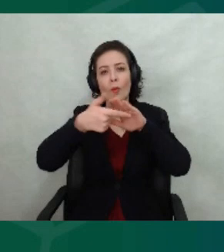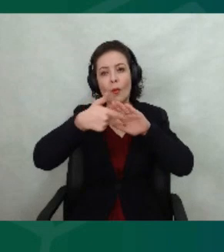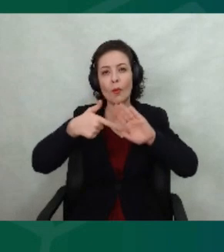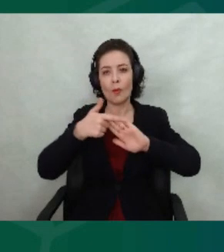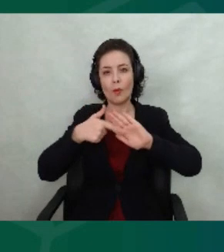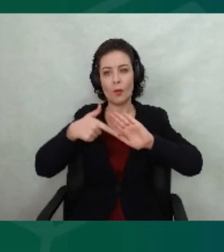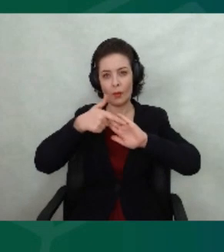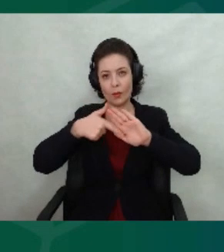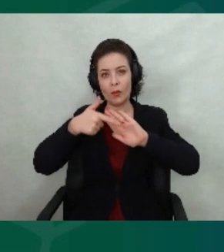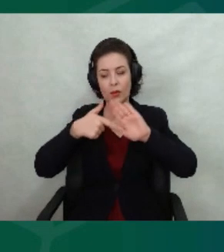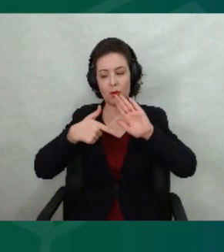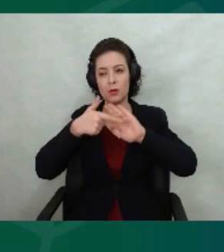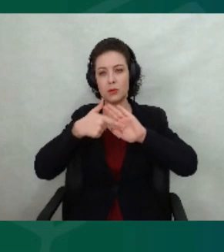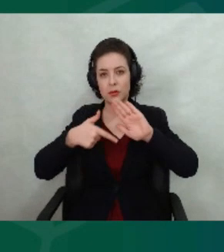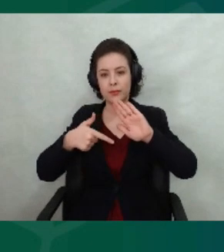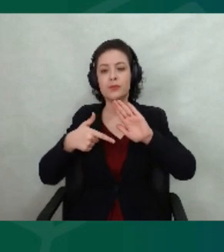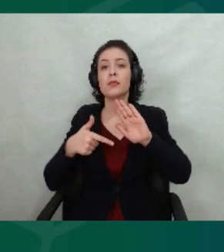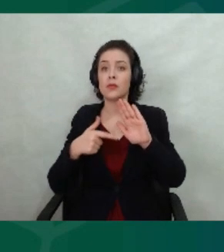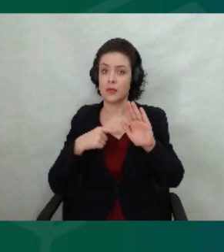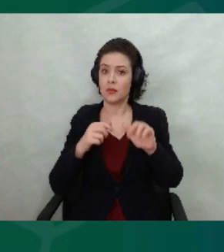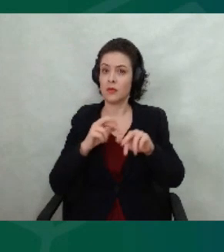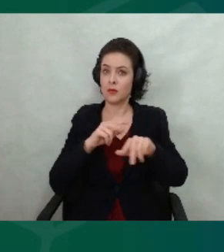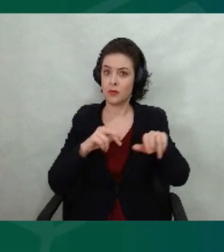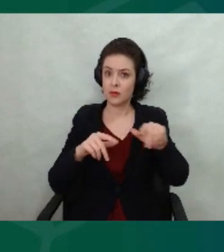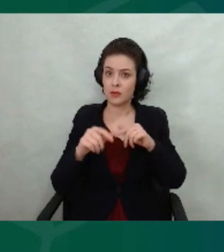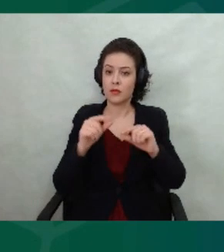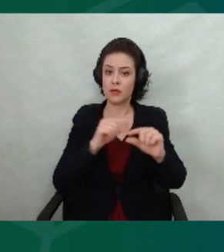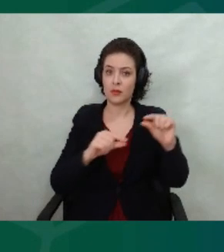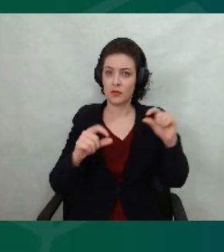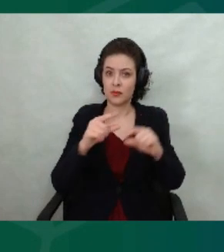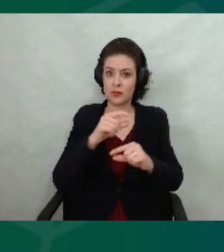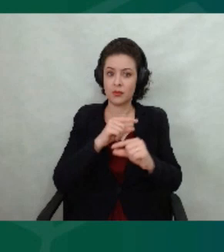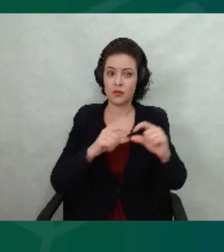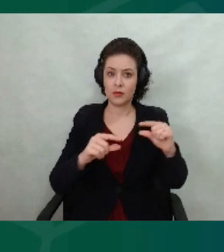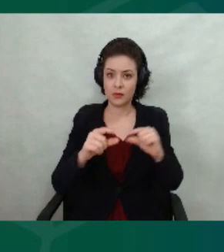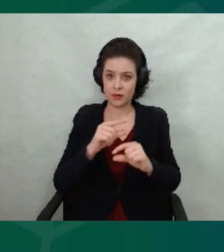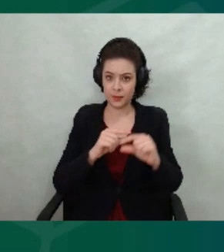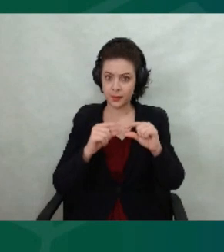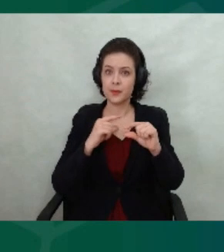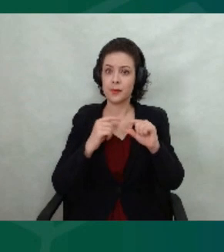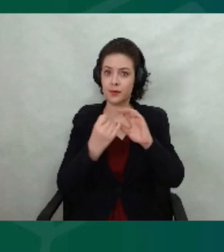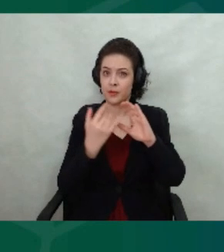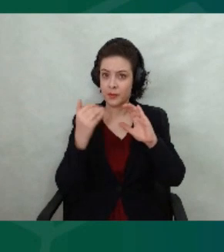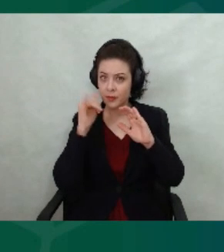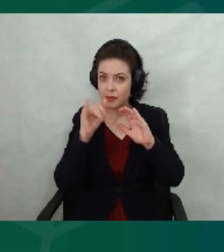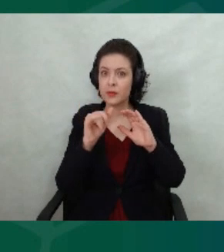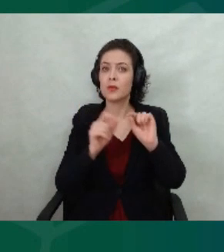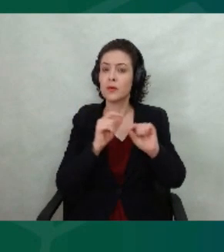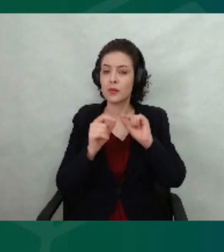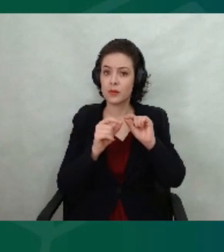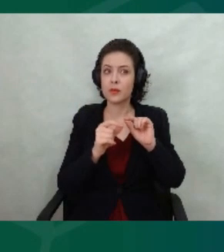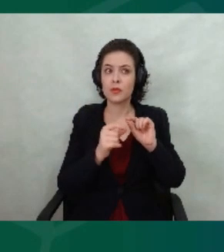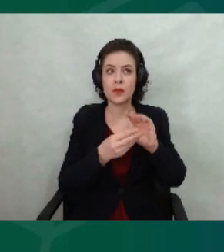retém também muitos patógenos e um número grande dessas bactérias, e evitar dessa maneira, sobretudo,